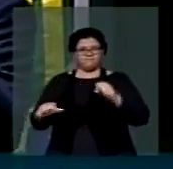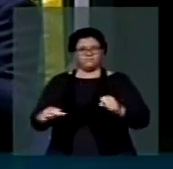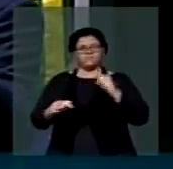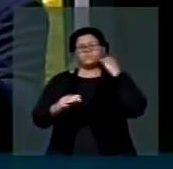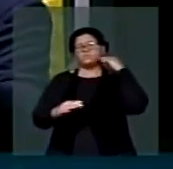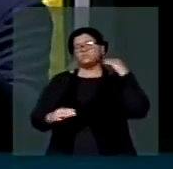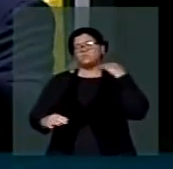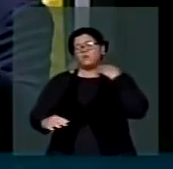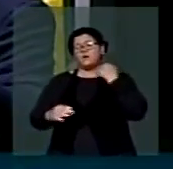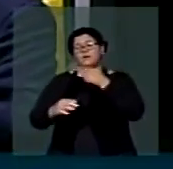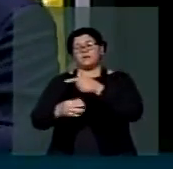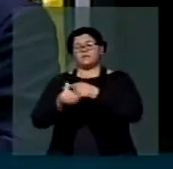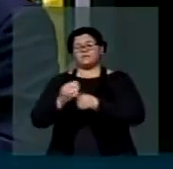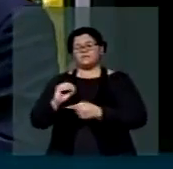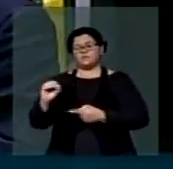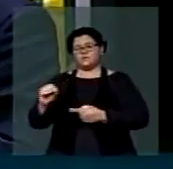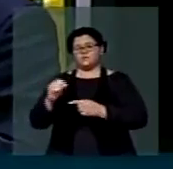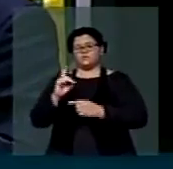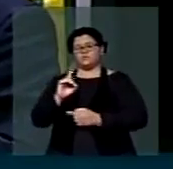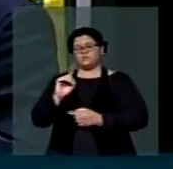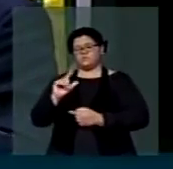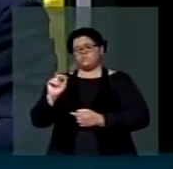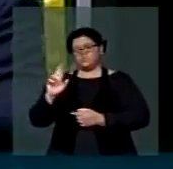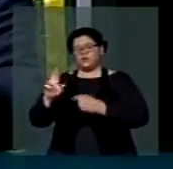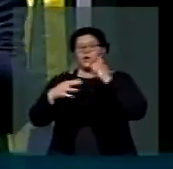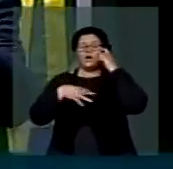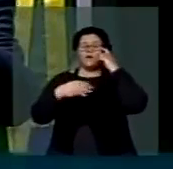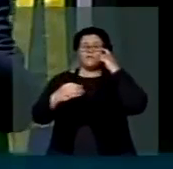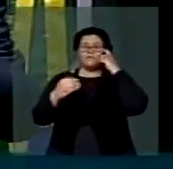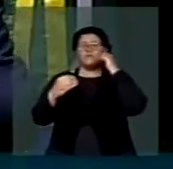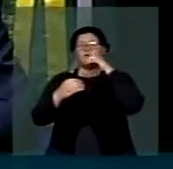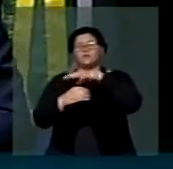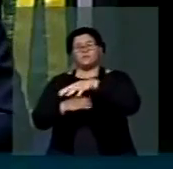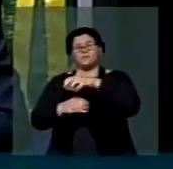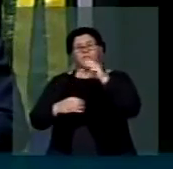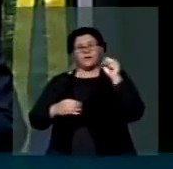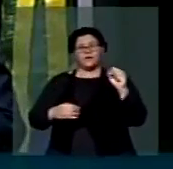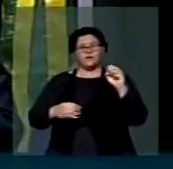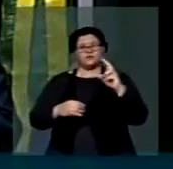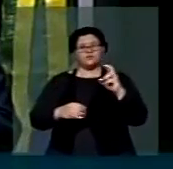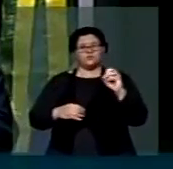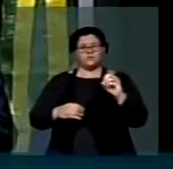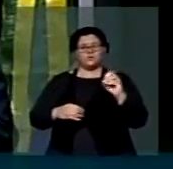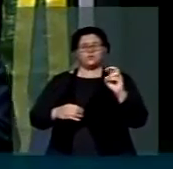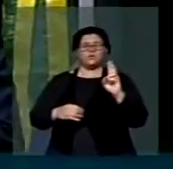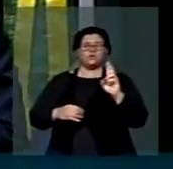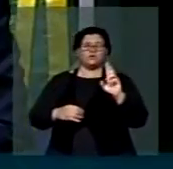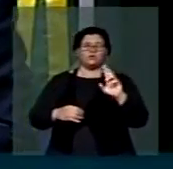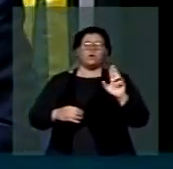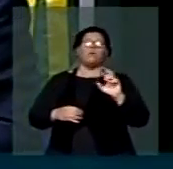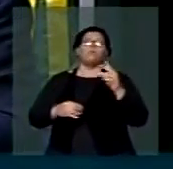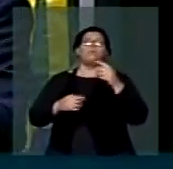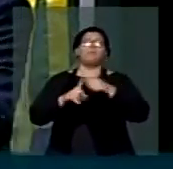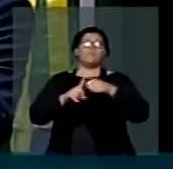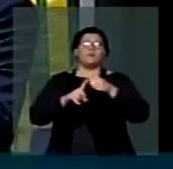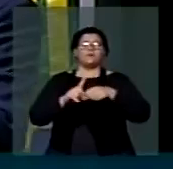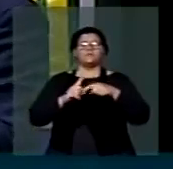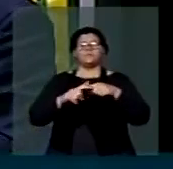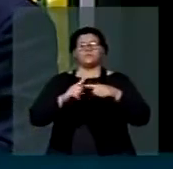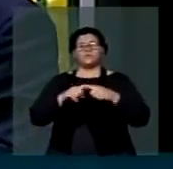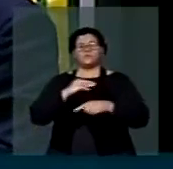a família, a filha, poderia sacar $50 por mês, já que o salário lá é